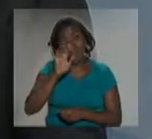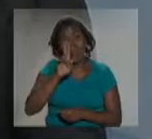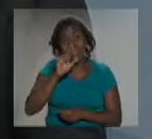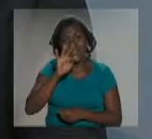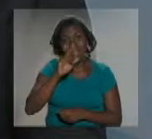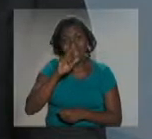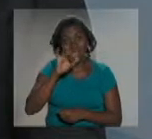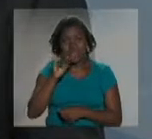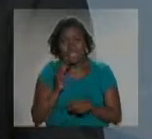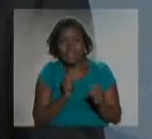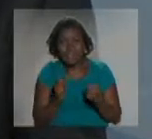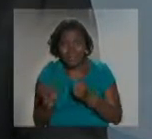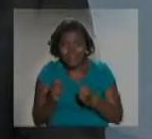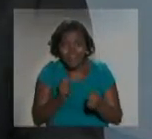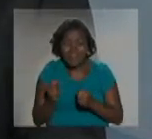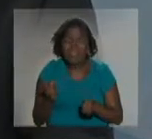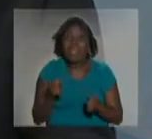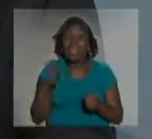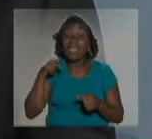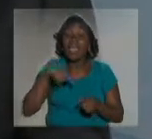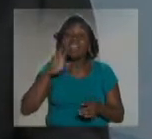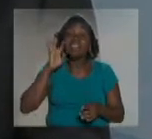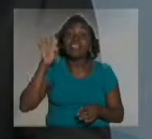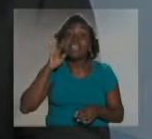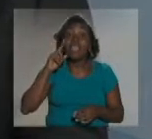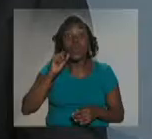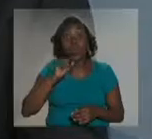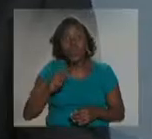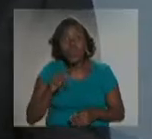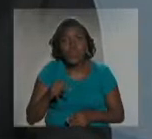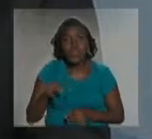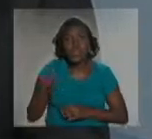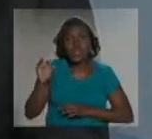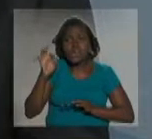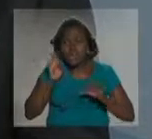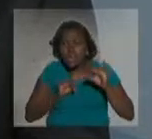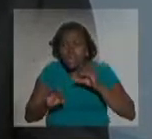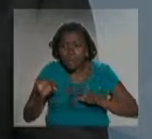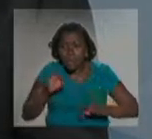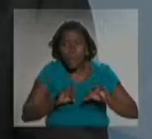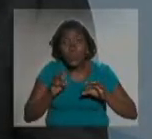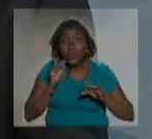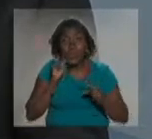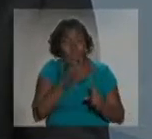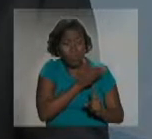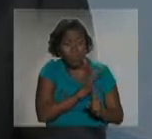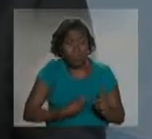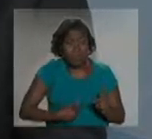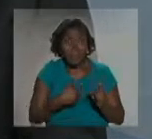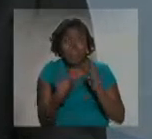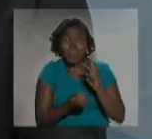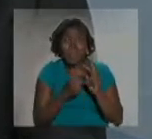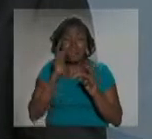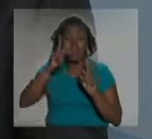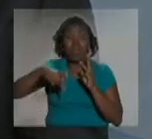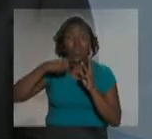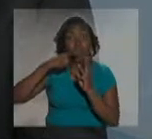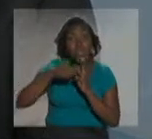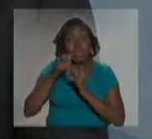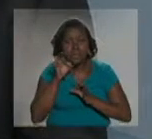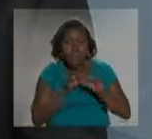arranjo produtivo local. Tem uma ideia assim, de uma articulação maior entre governo e as empresas e também a população